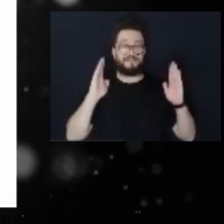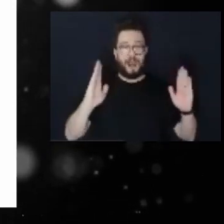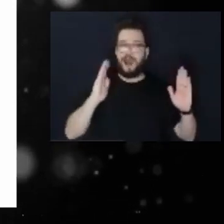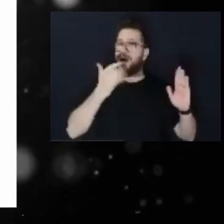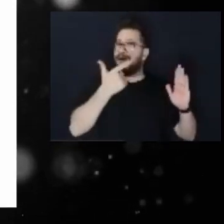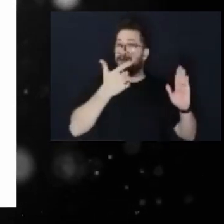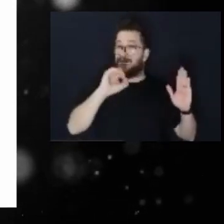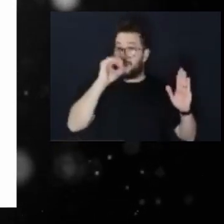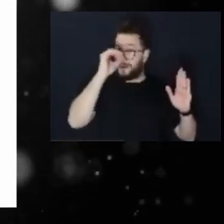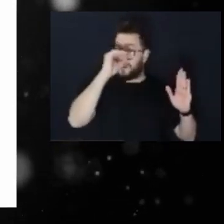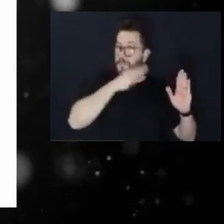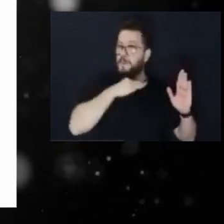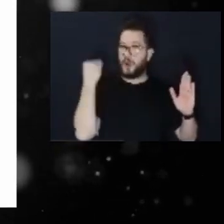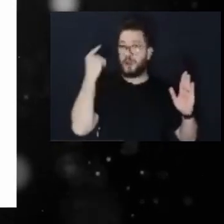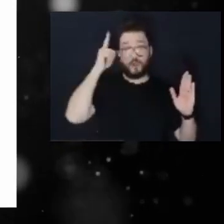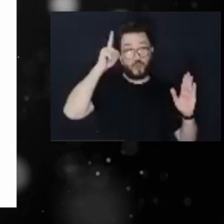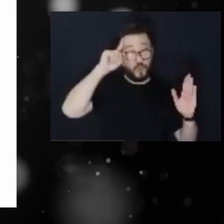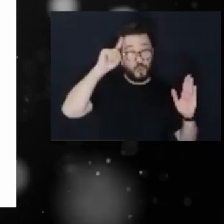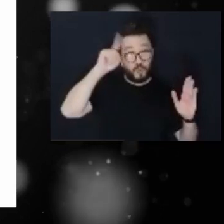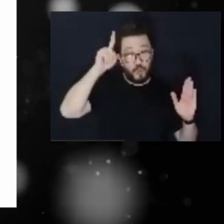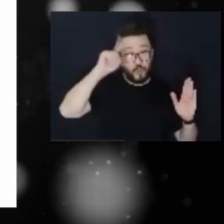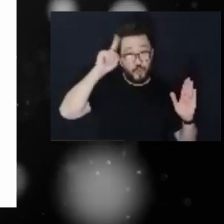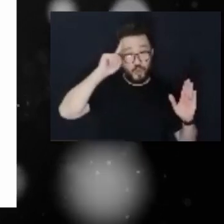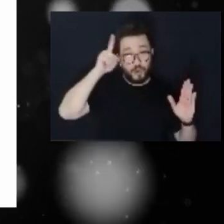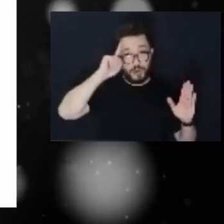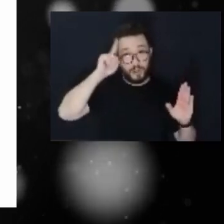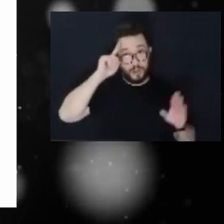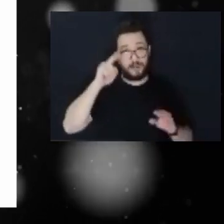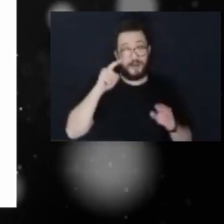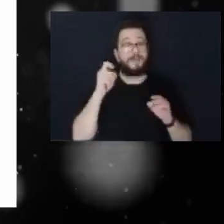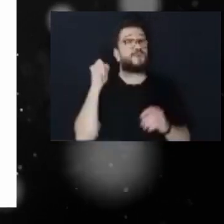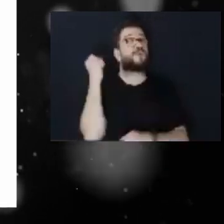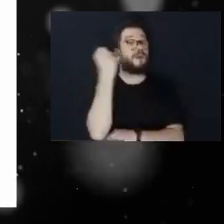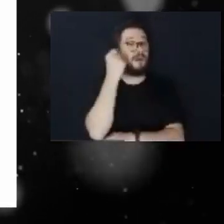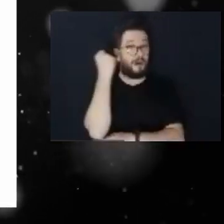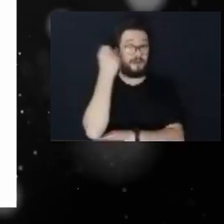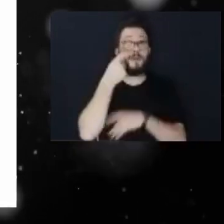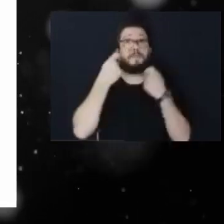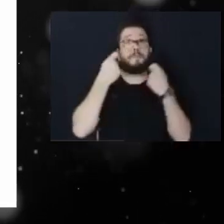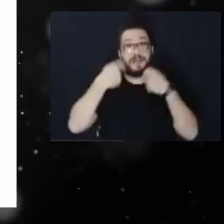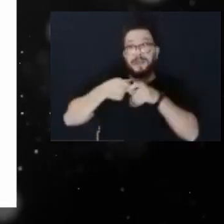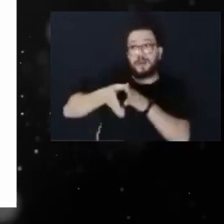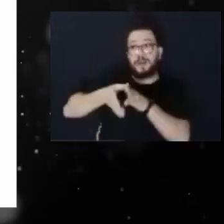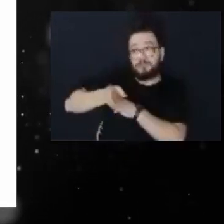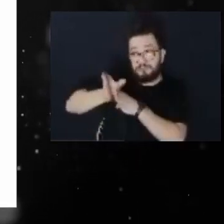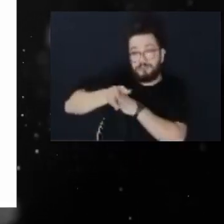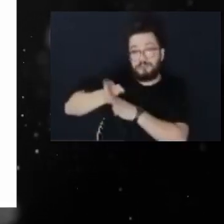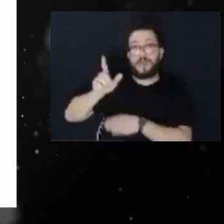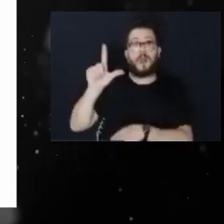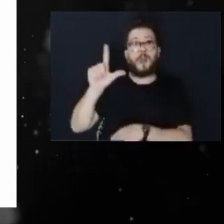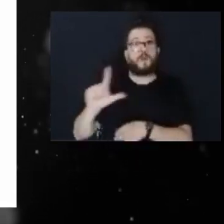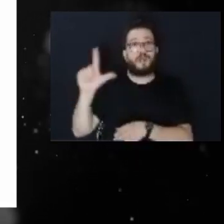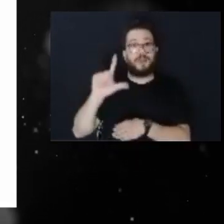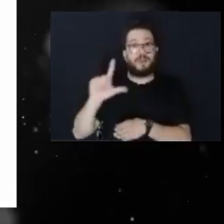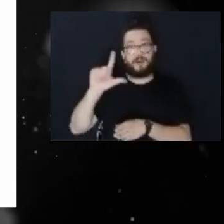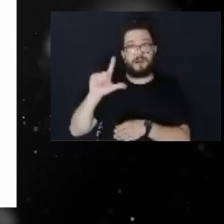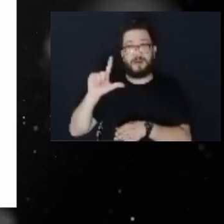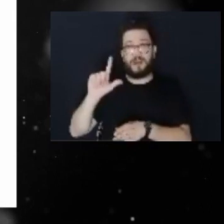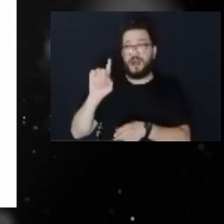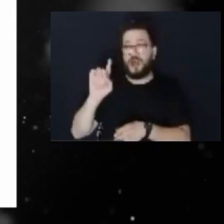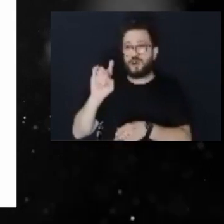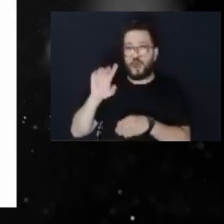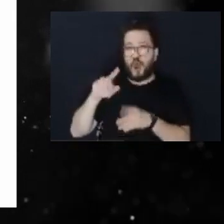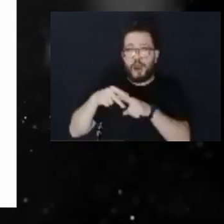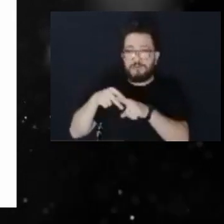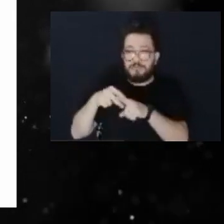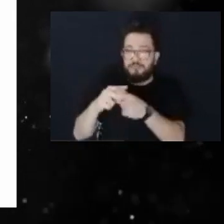É uma situação grave e recomenda-se medidas mais restritivas para Londrina, não apenas manutenção das medidas